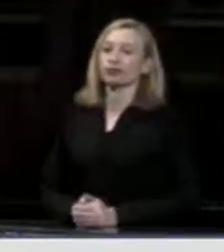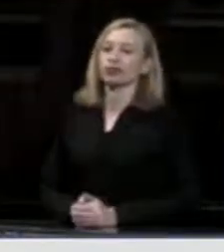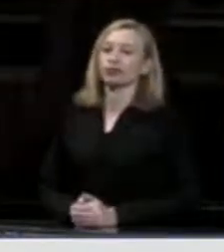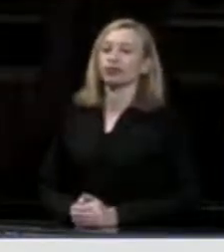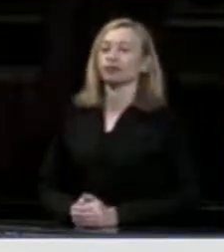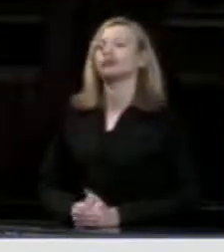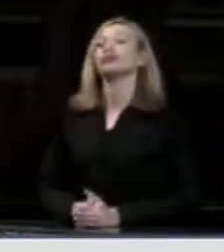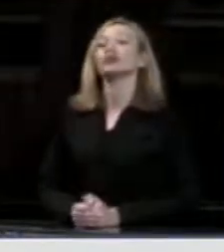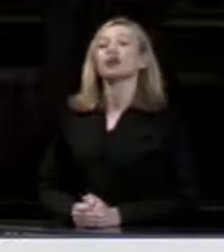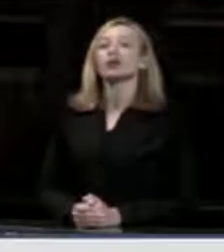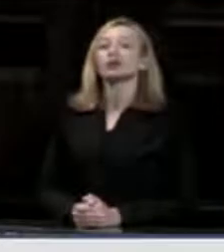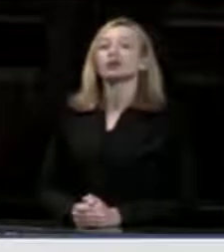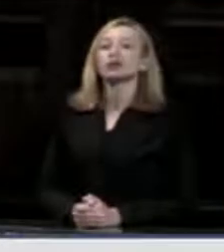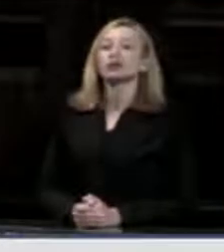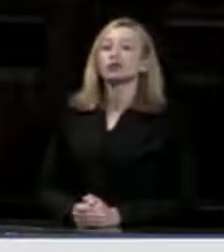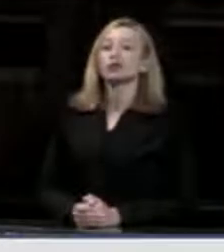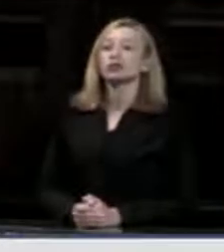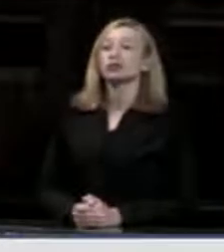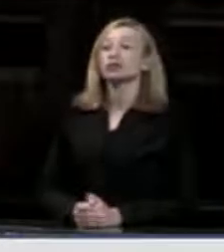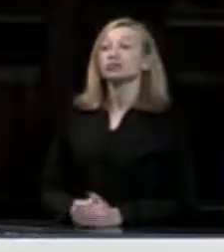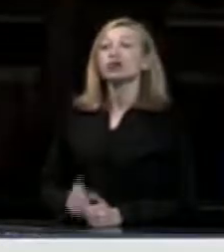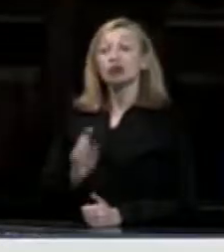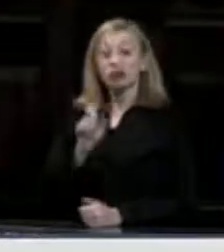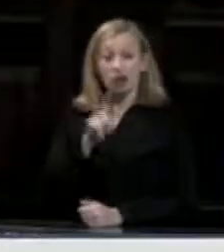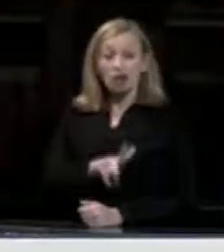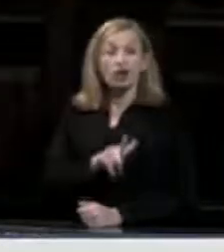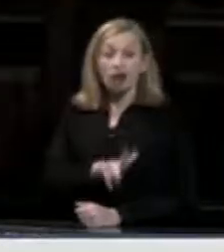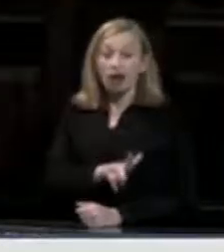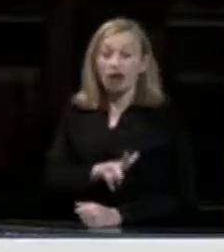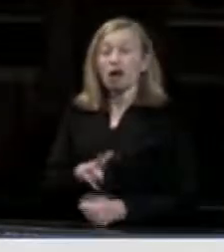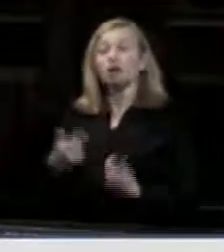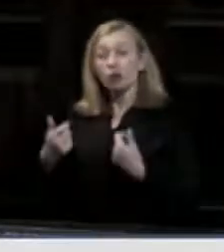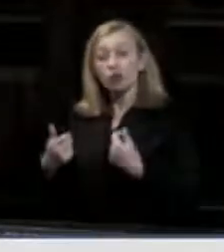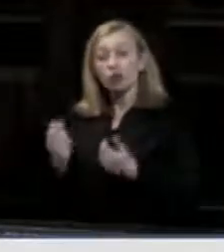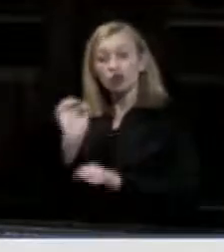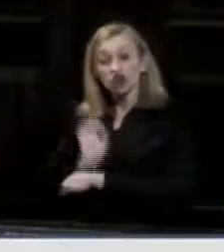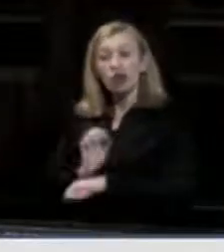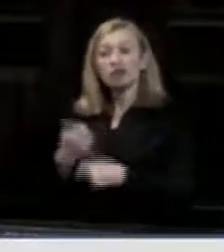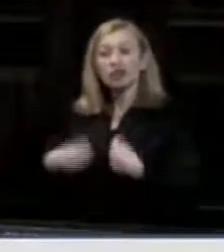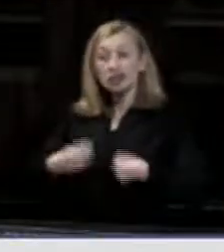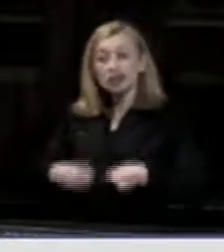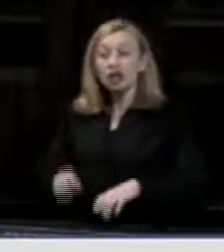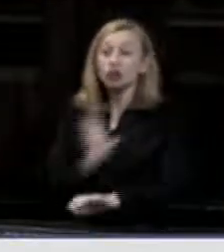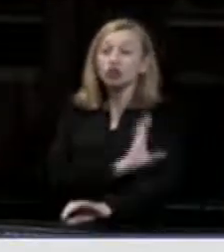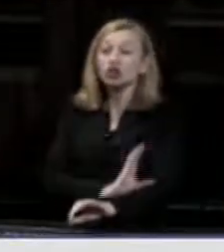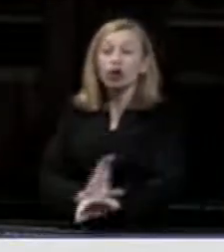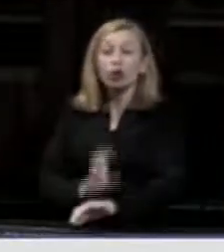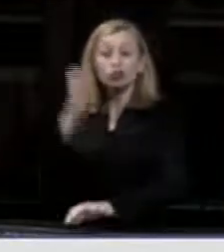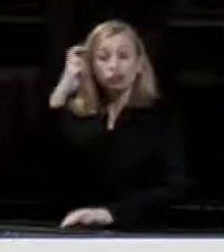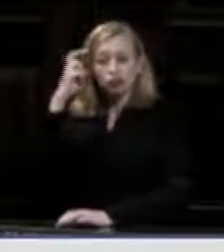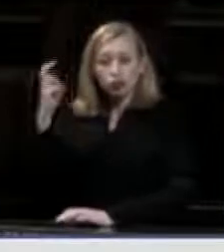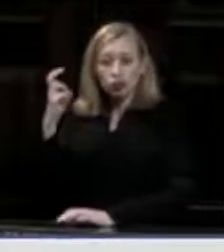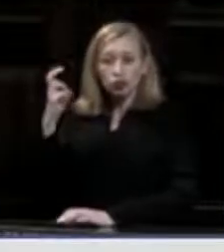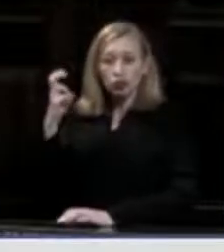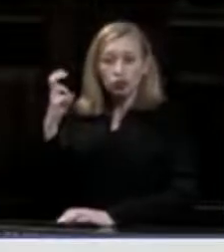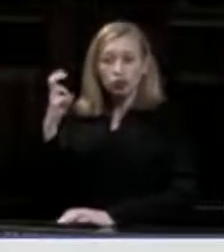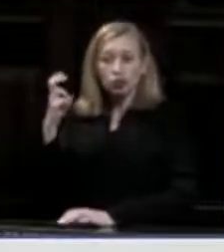Esse é o Estado necessário, onde a cultura tem